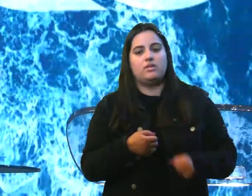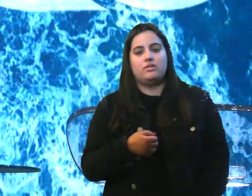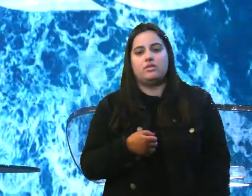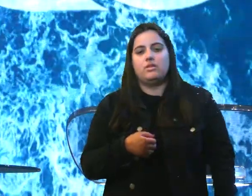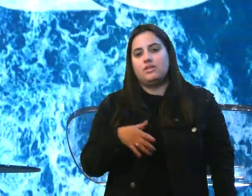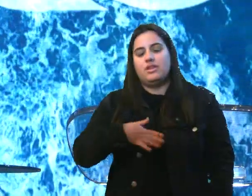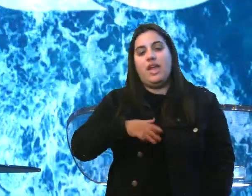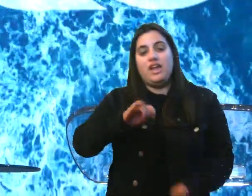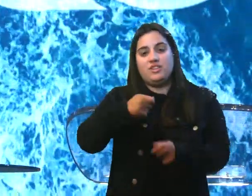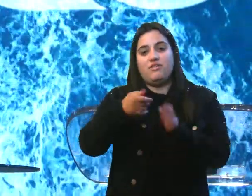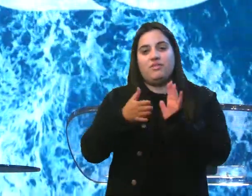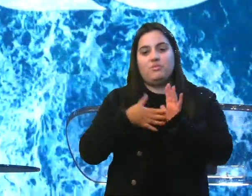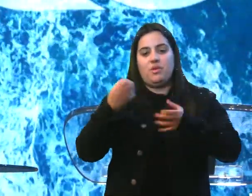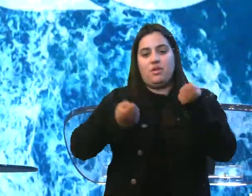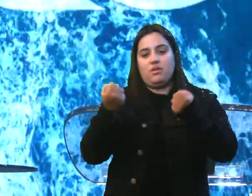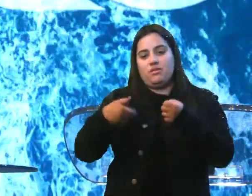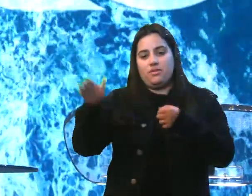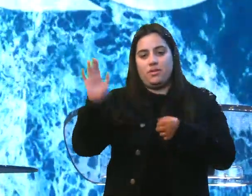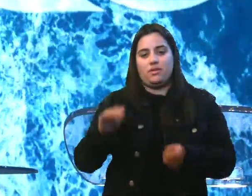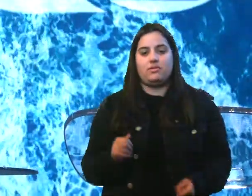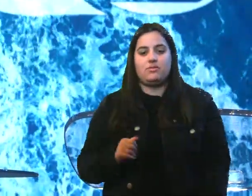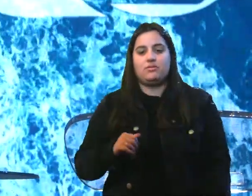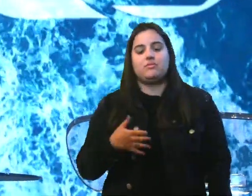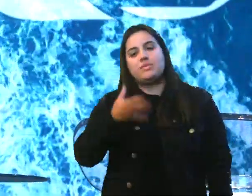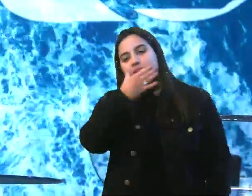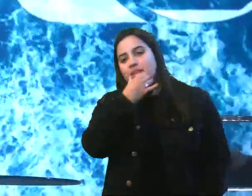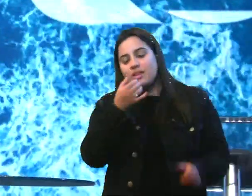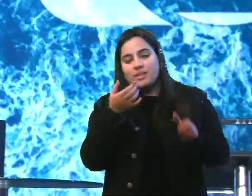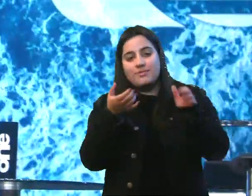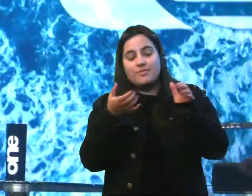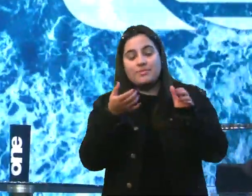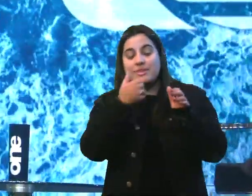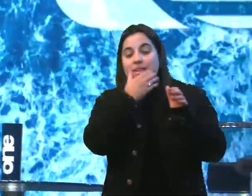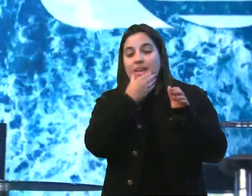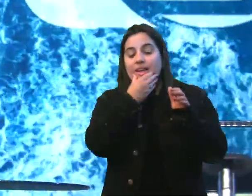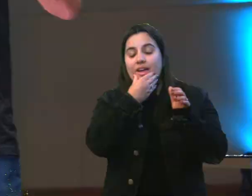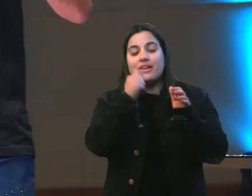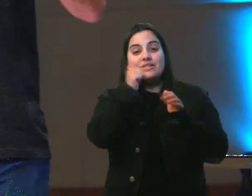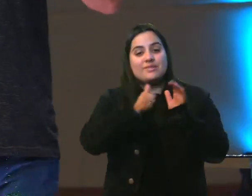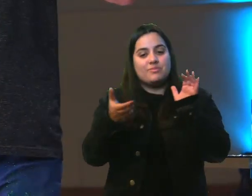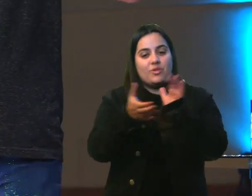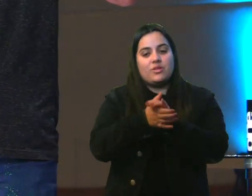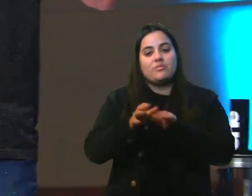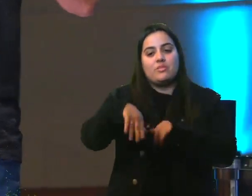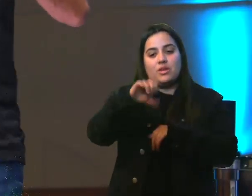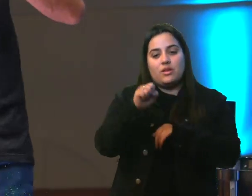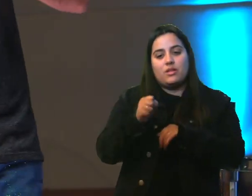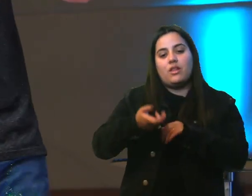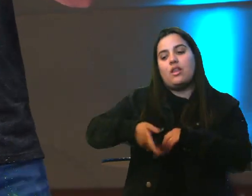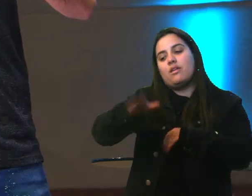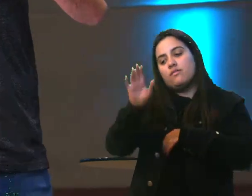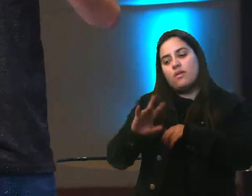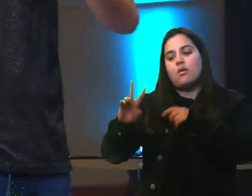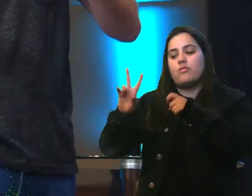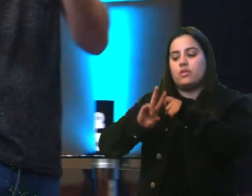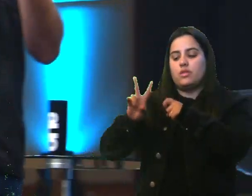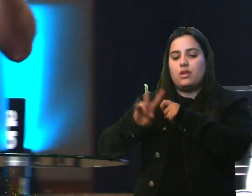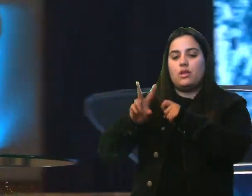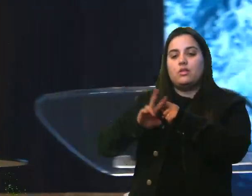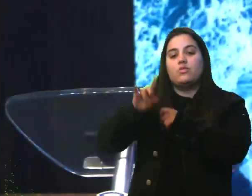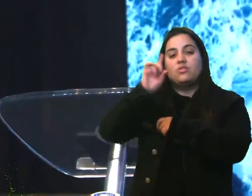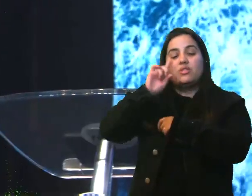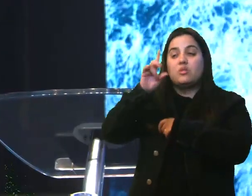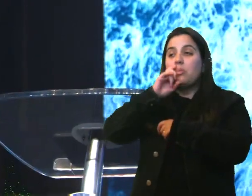estranho. Ele levou a chave do carro para minha esposa foi lá, pegou o carro, veio, levamos ela no veterinário. Meu Dia dos Pais